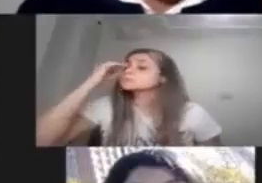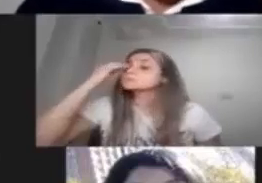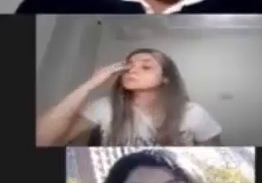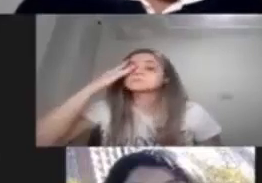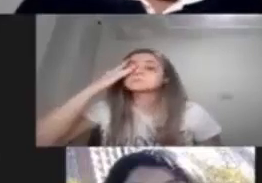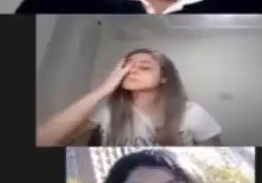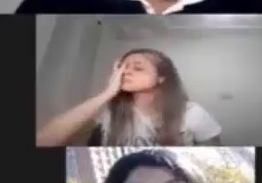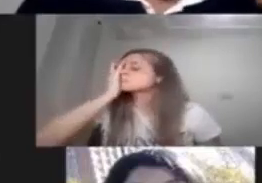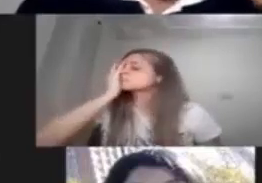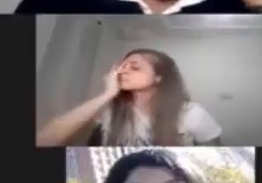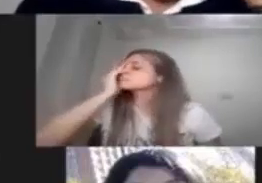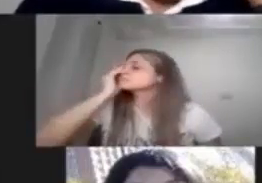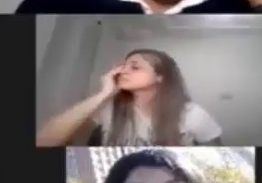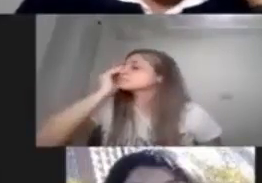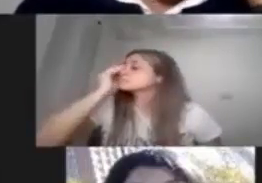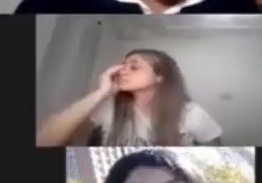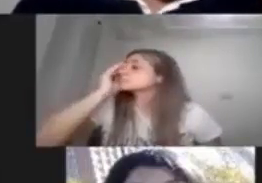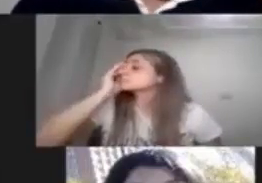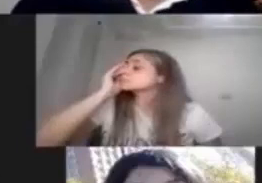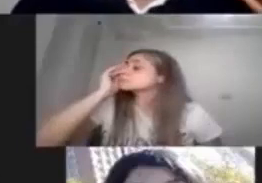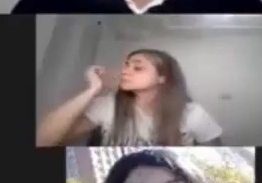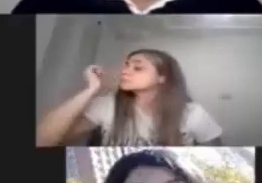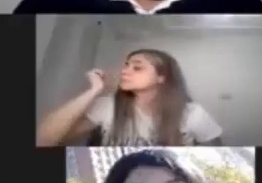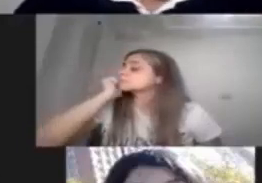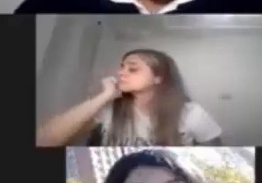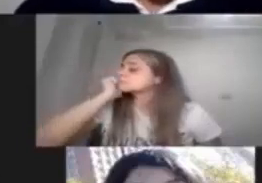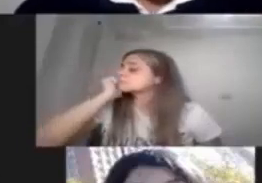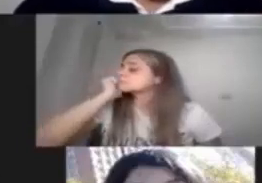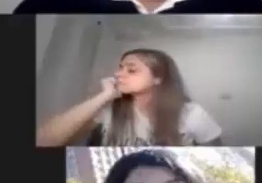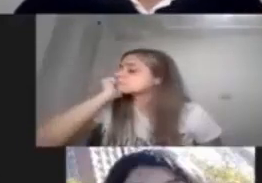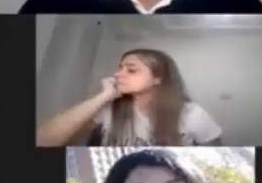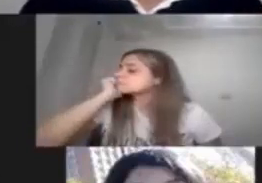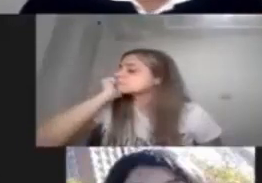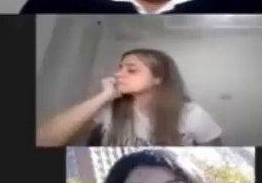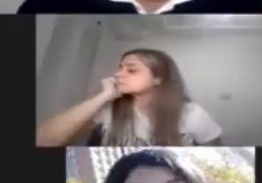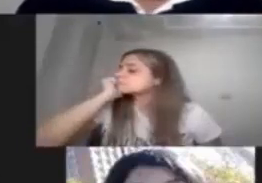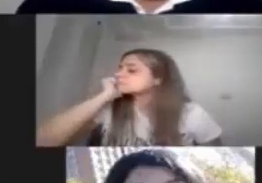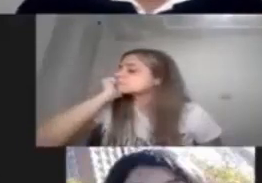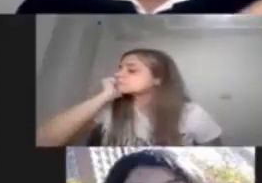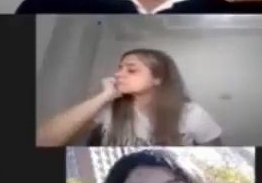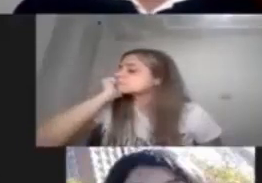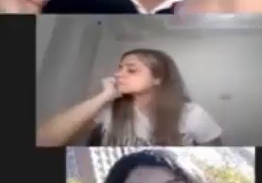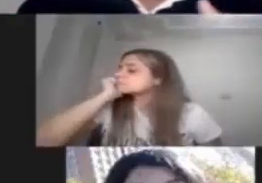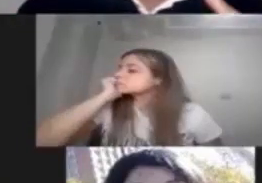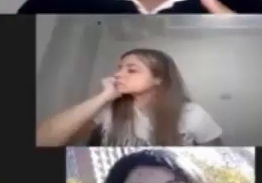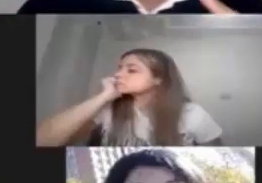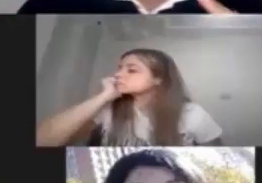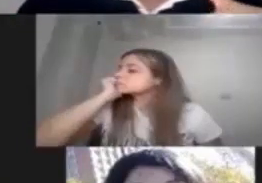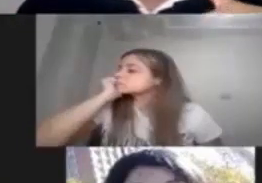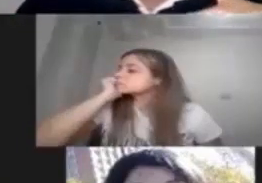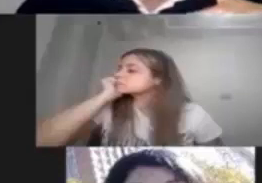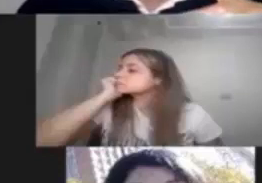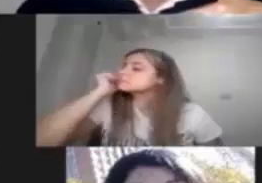entendi. Depois você escreveu pra mim direitinho. Então, ó, vamos lá. Você vê aqui debaixo do altar. Por que que debaixo do altar?